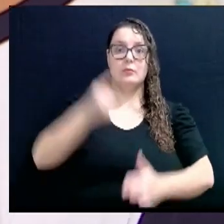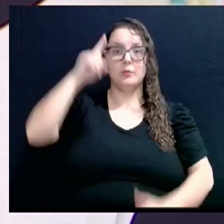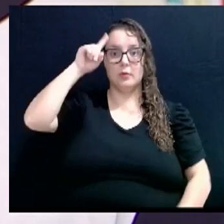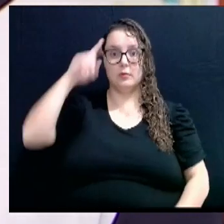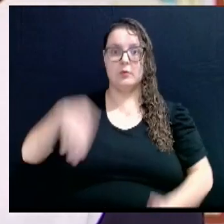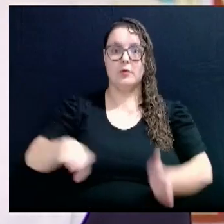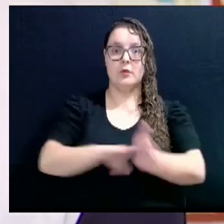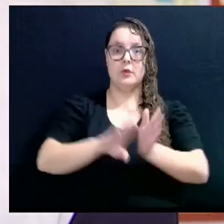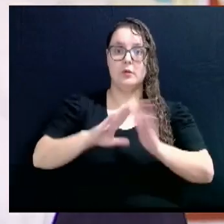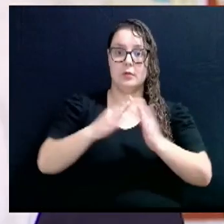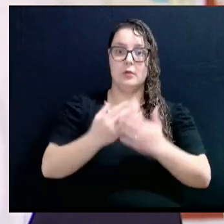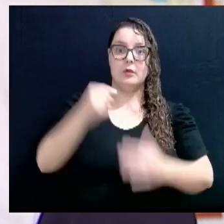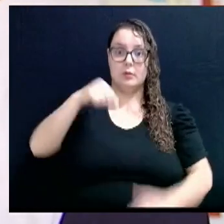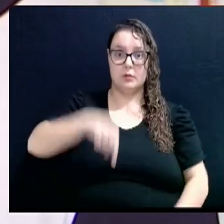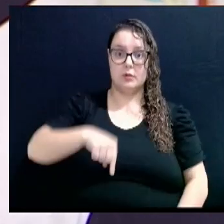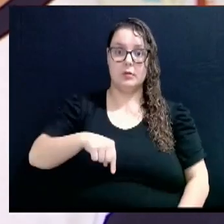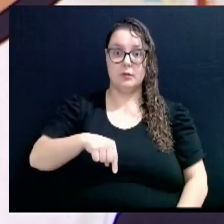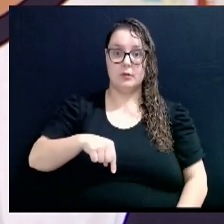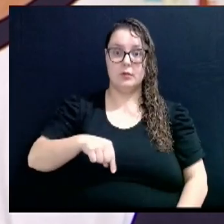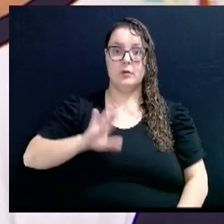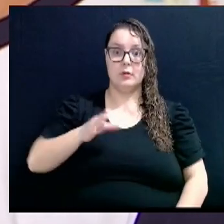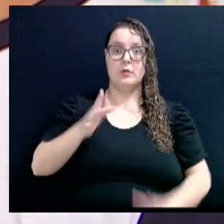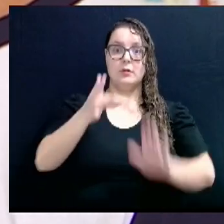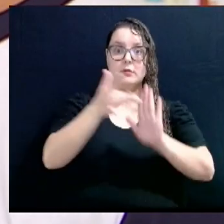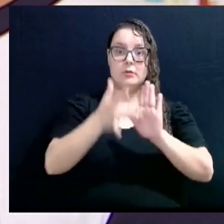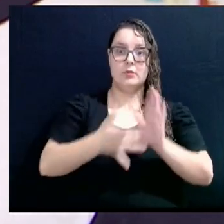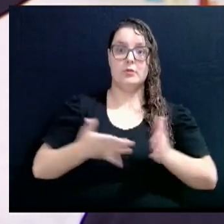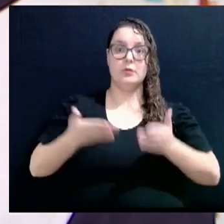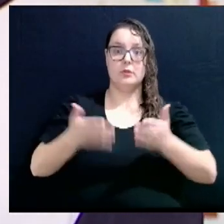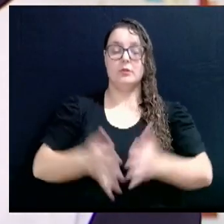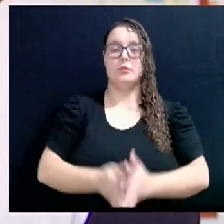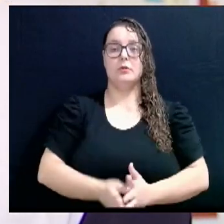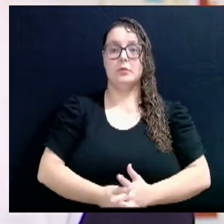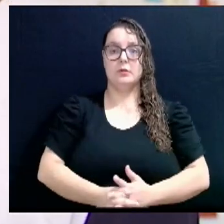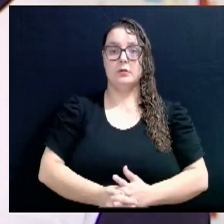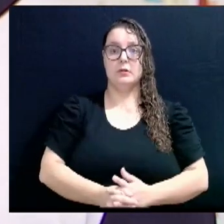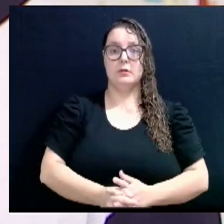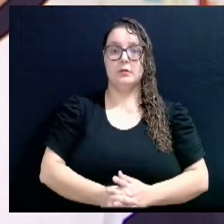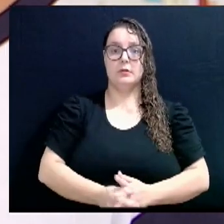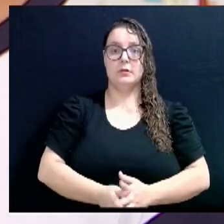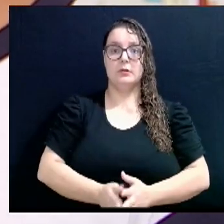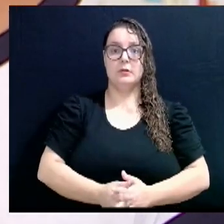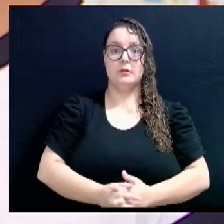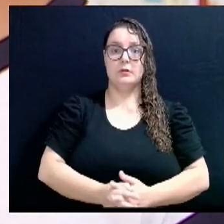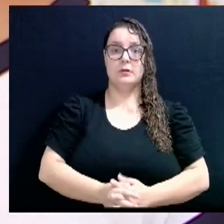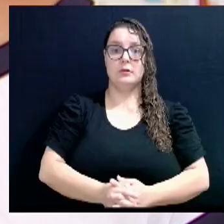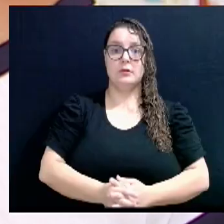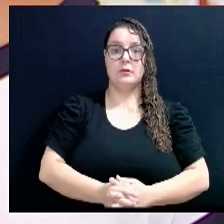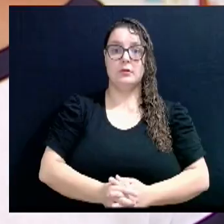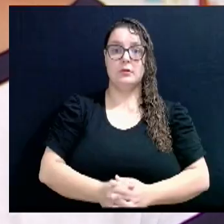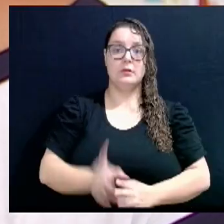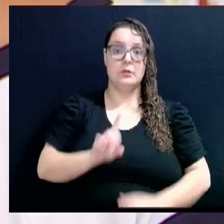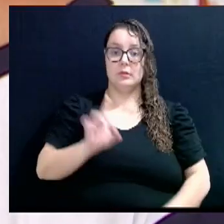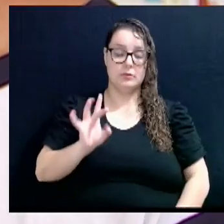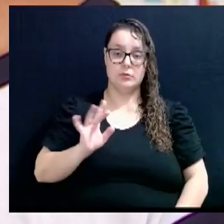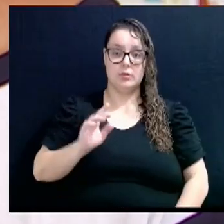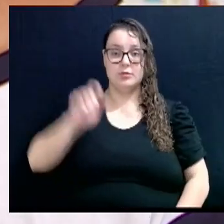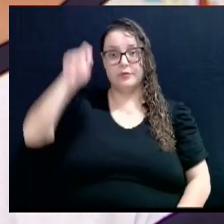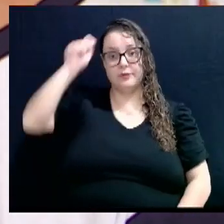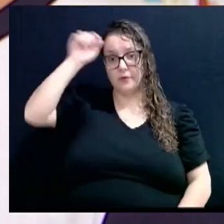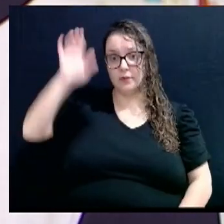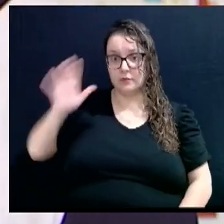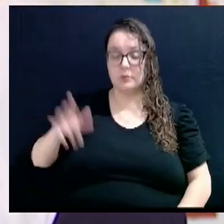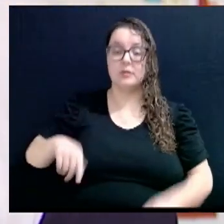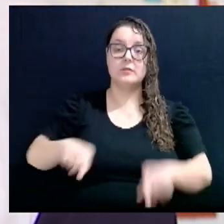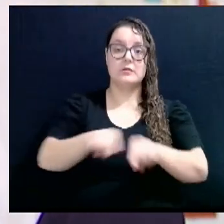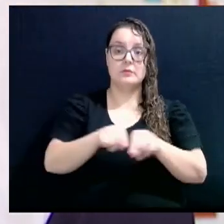esse projeto já estava em pauta e esse projeto não só fala de africanidades, mas também fala de detalhes